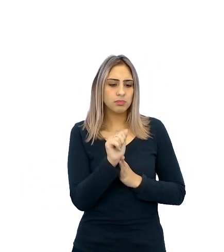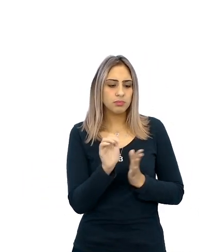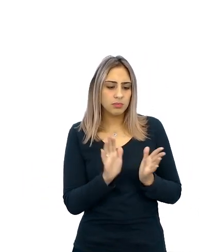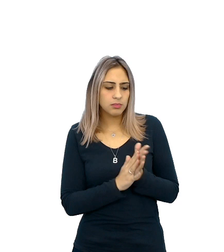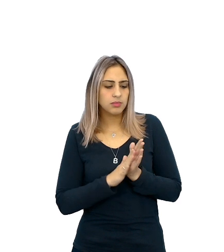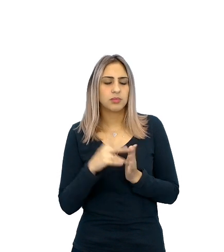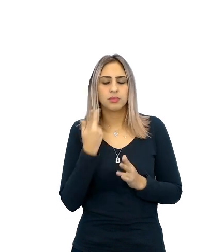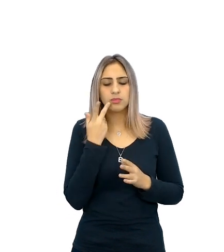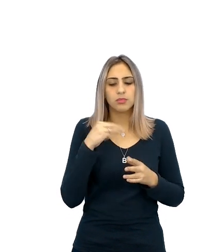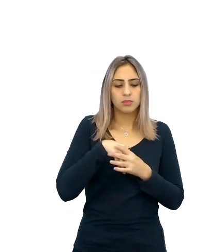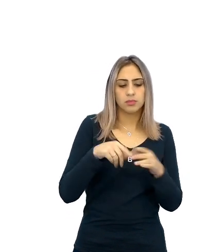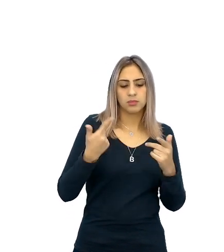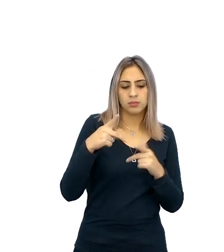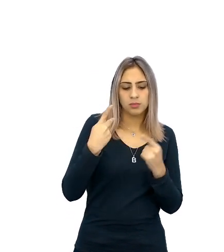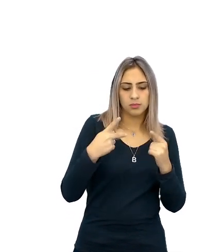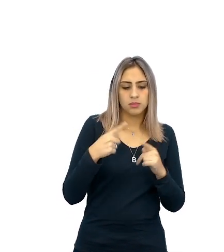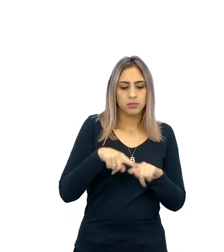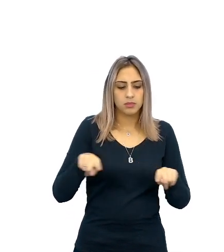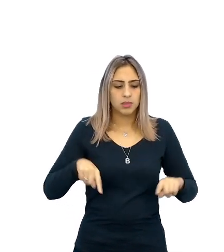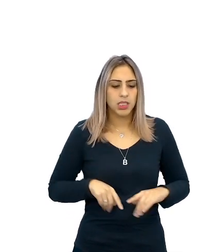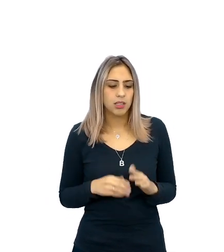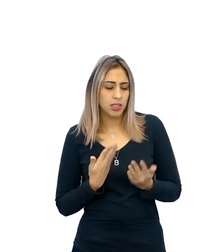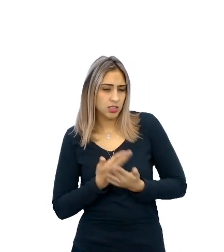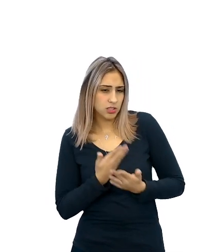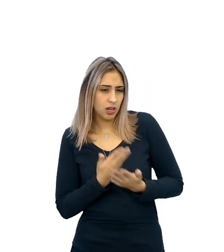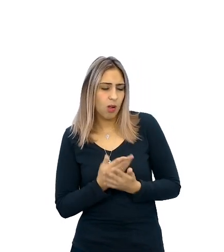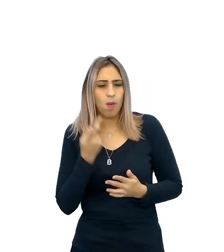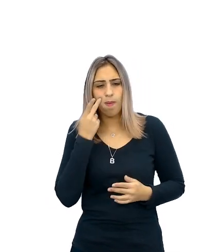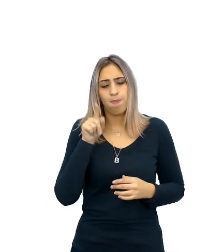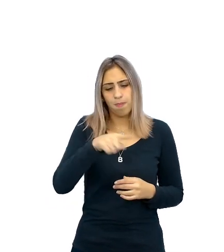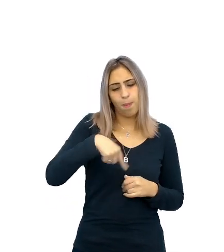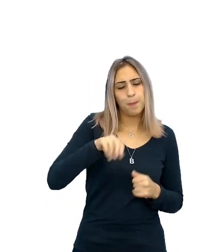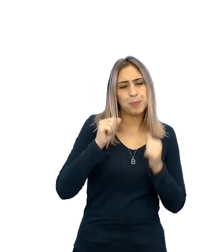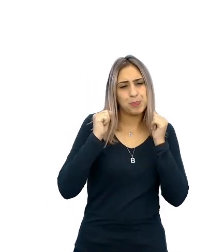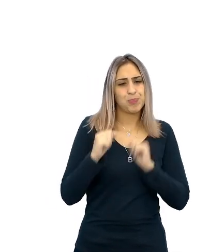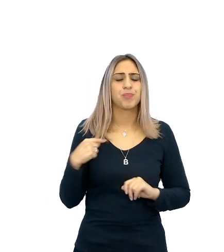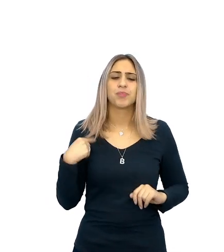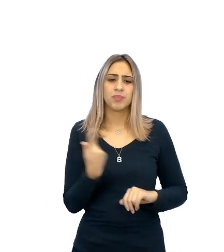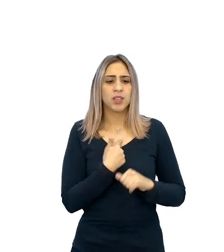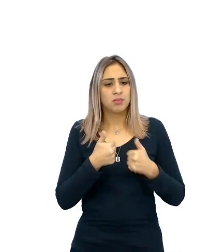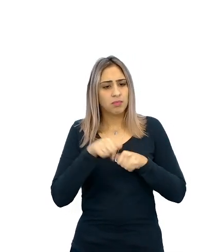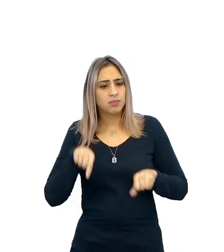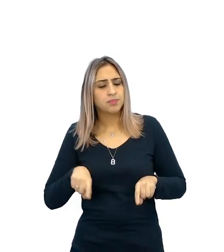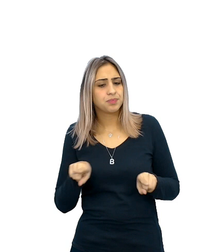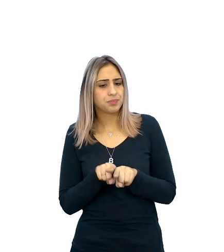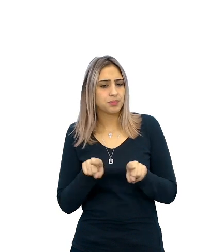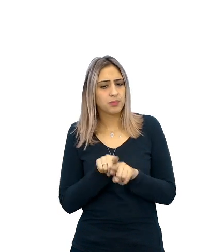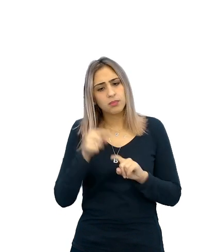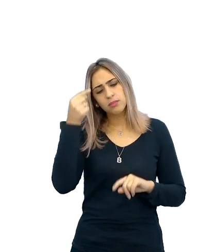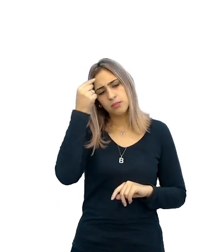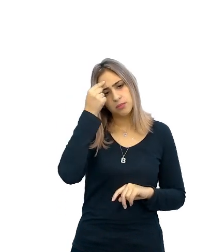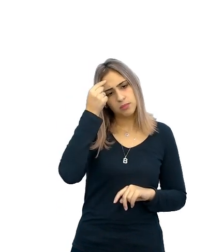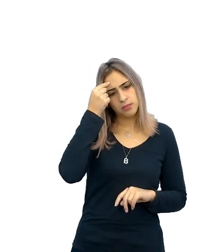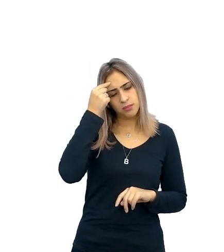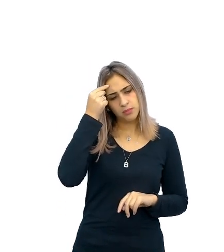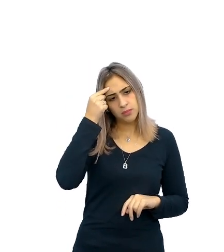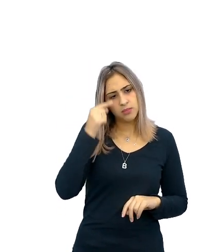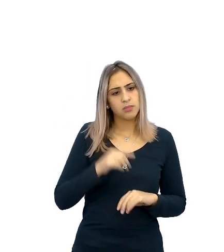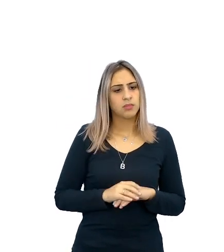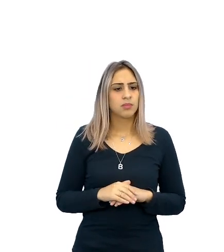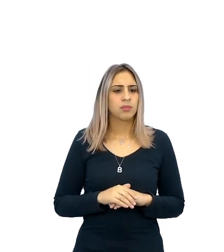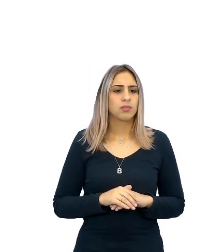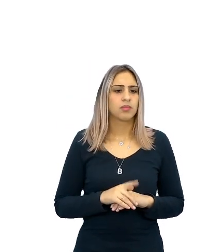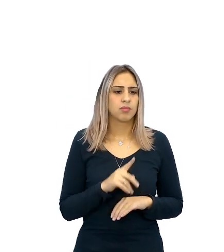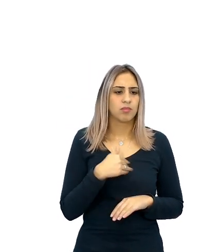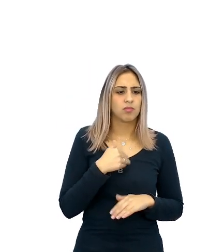atividades que estão na sala de aula para que eles possam, nós estamos aqui também pensando nos marcos